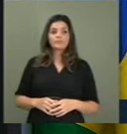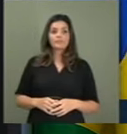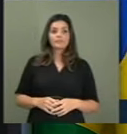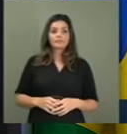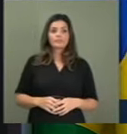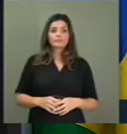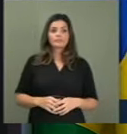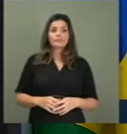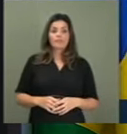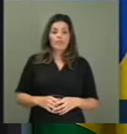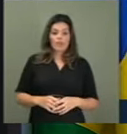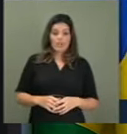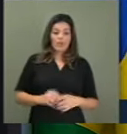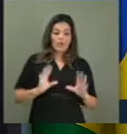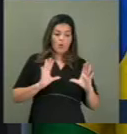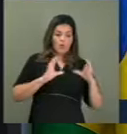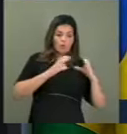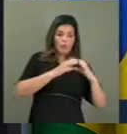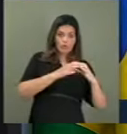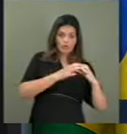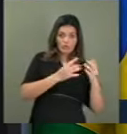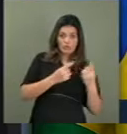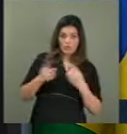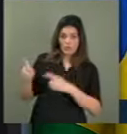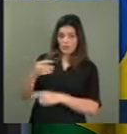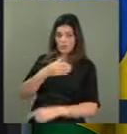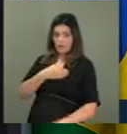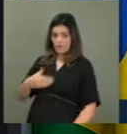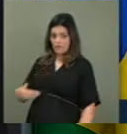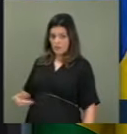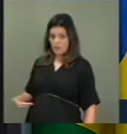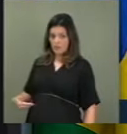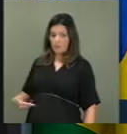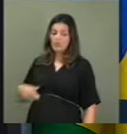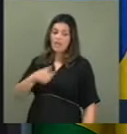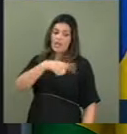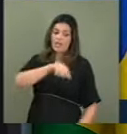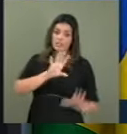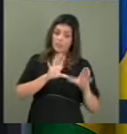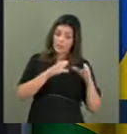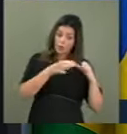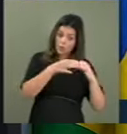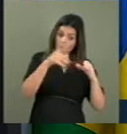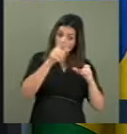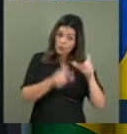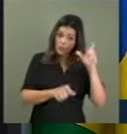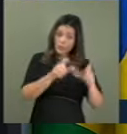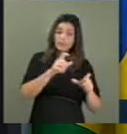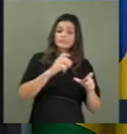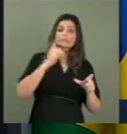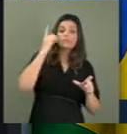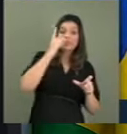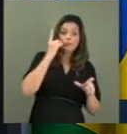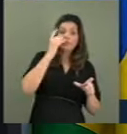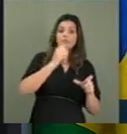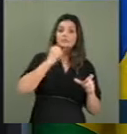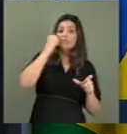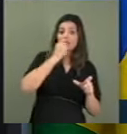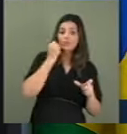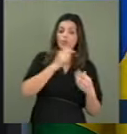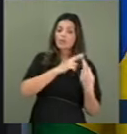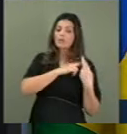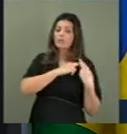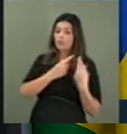oposição responsável ao atual governo federal, que é fruto de uma